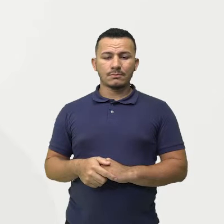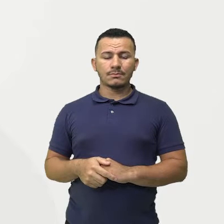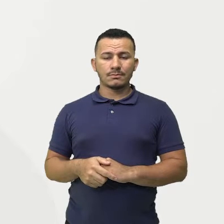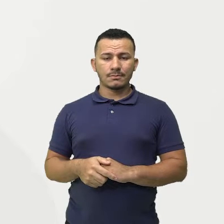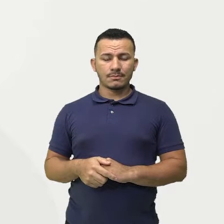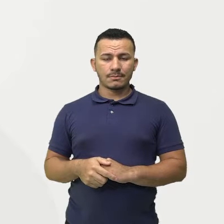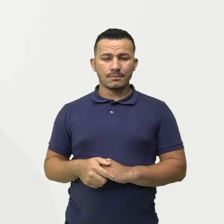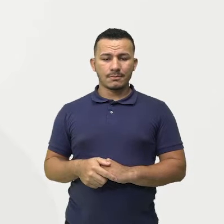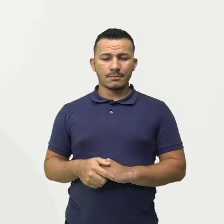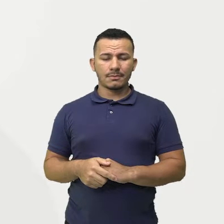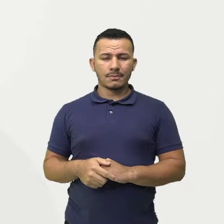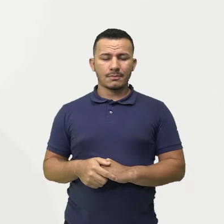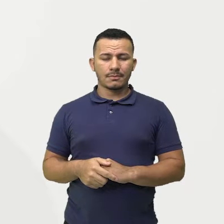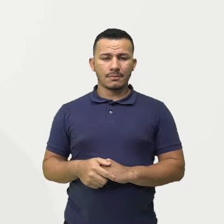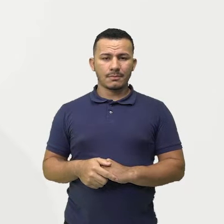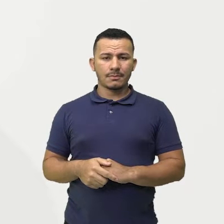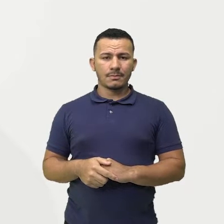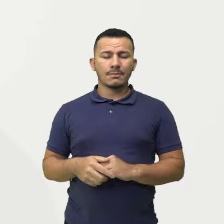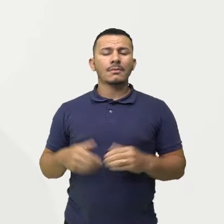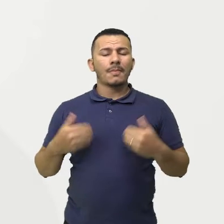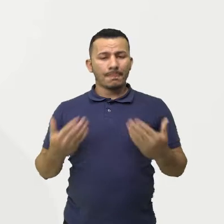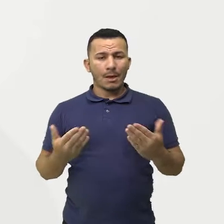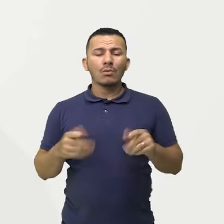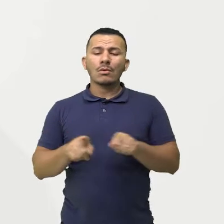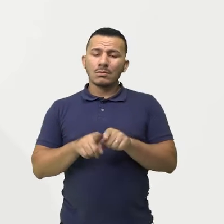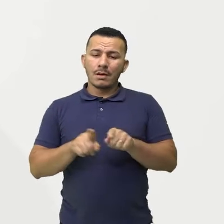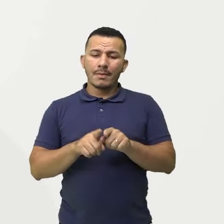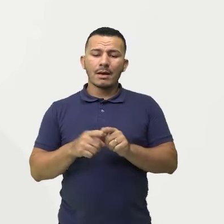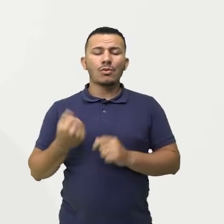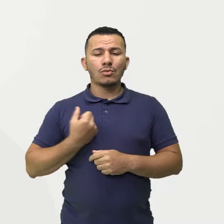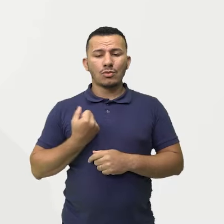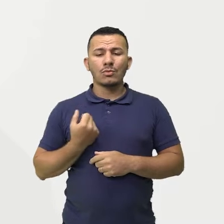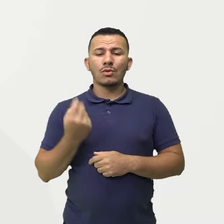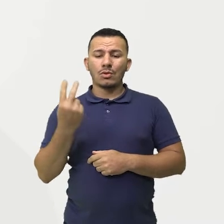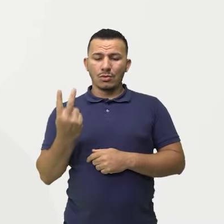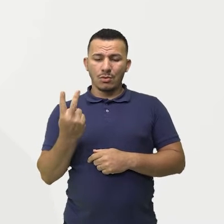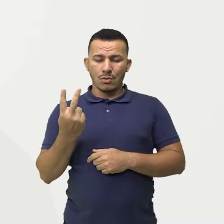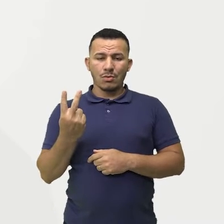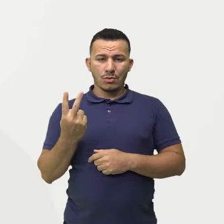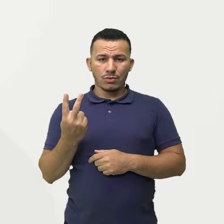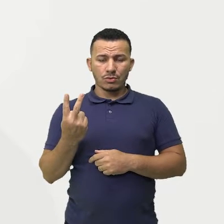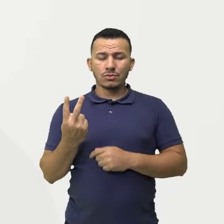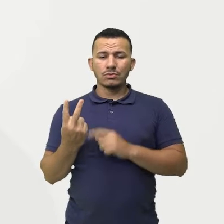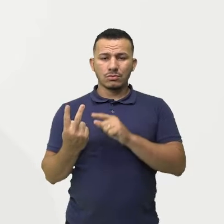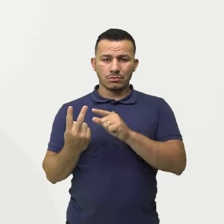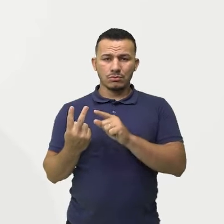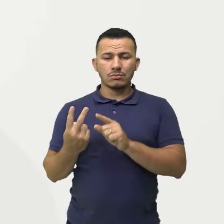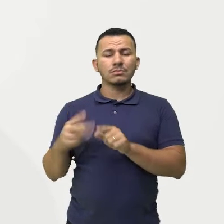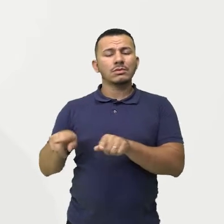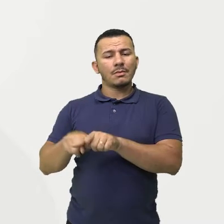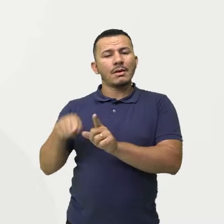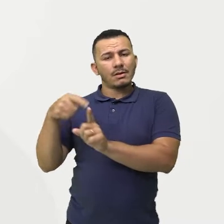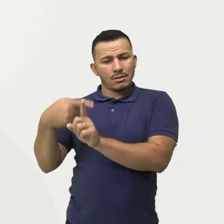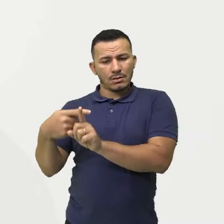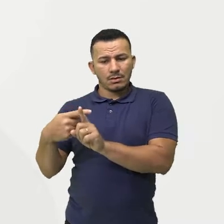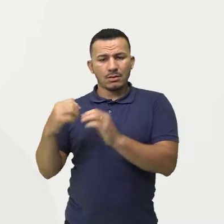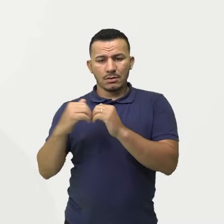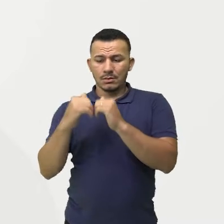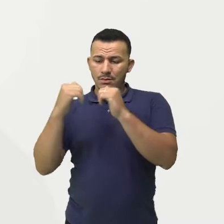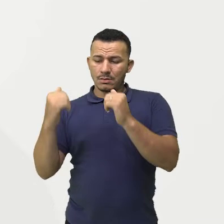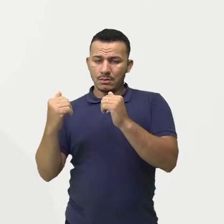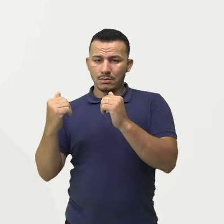De forma análoga, associamos o segundo número, que é o número 2, na